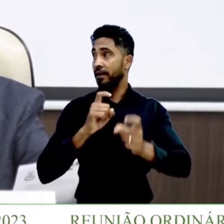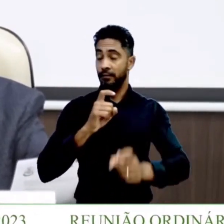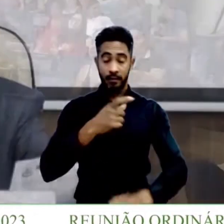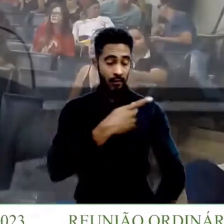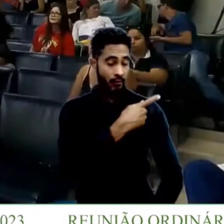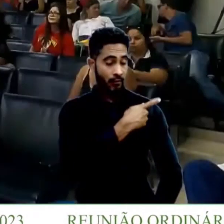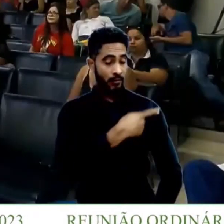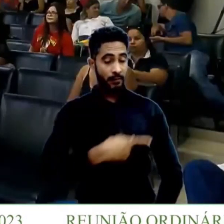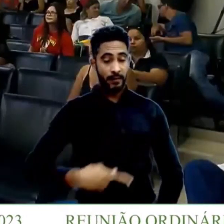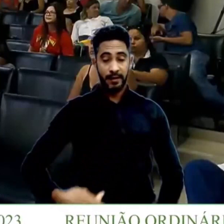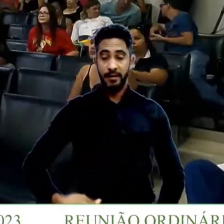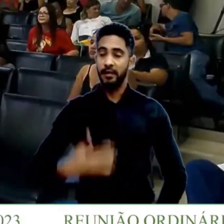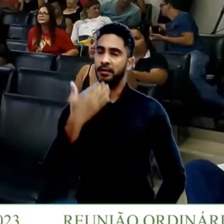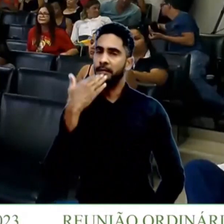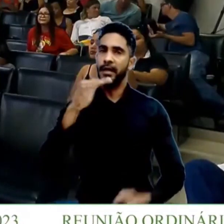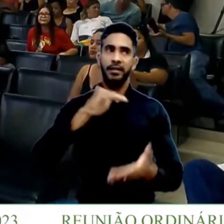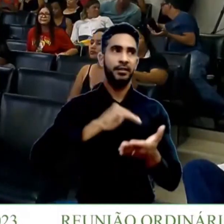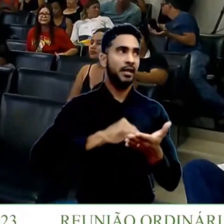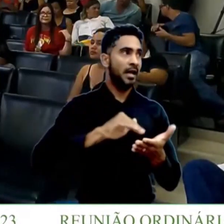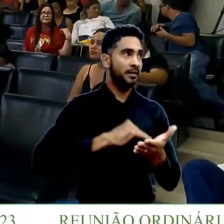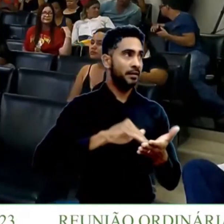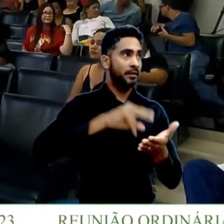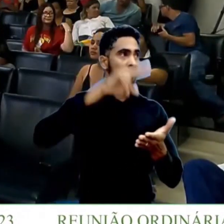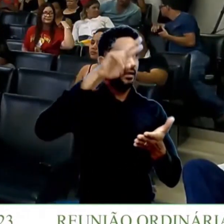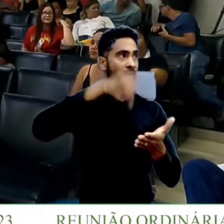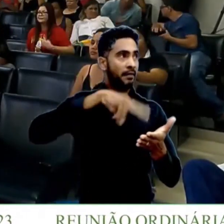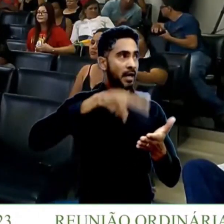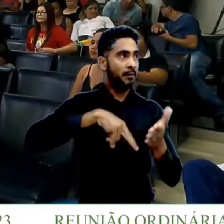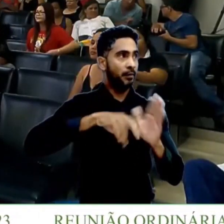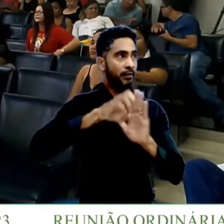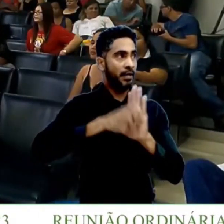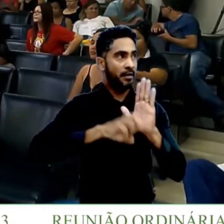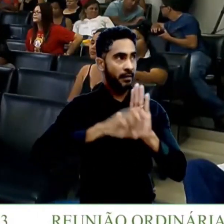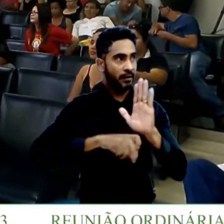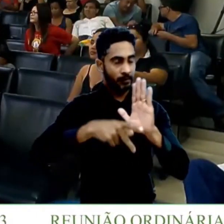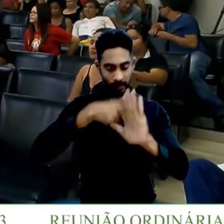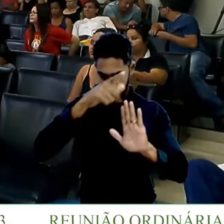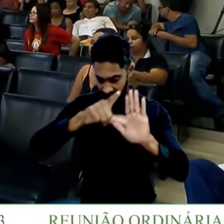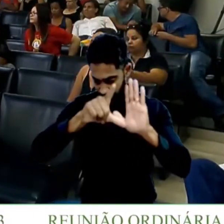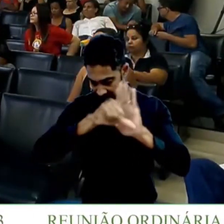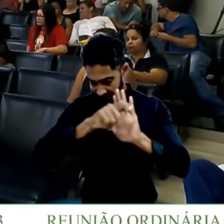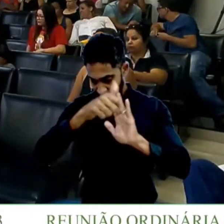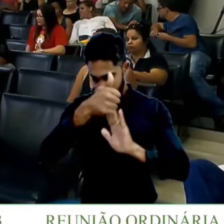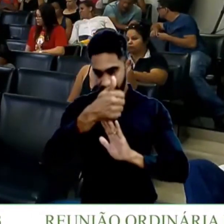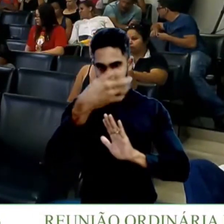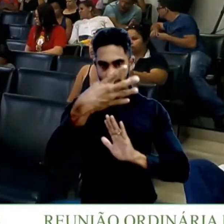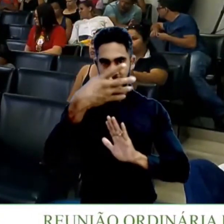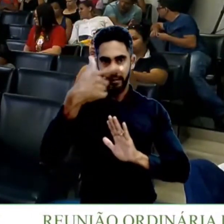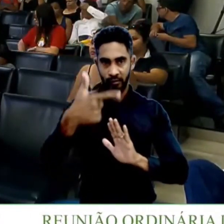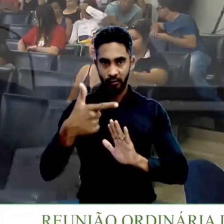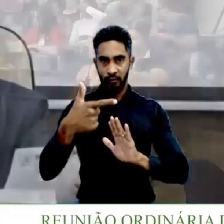presidente. Solicito ao senhor secretário que faça a leitura da ementa do projeto de lei